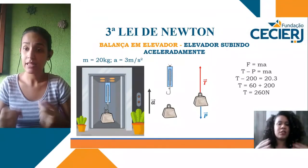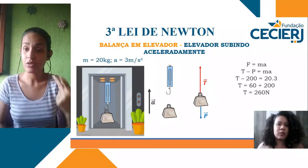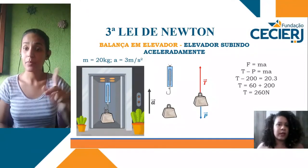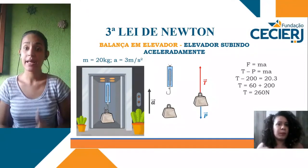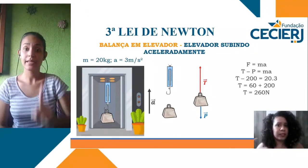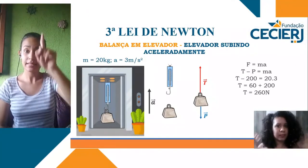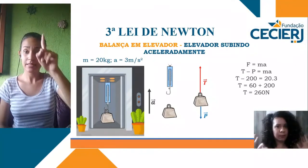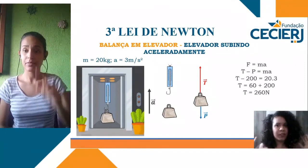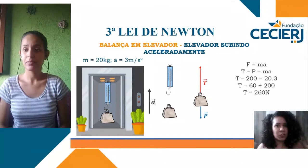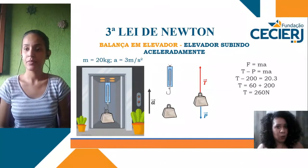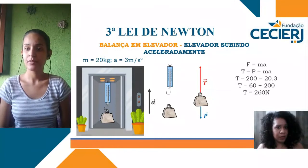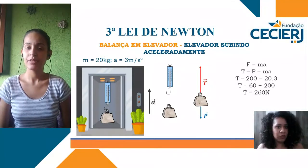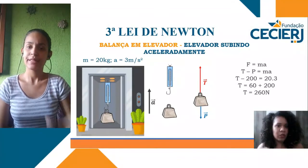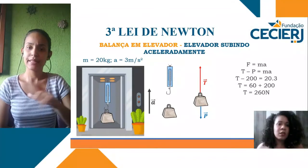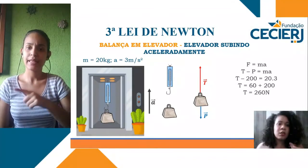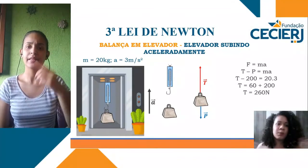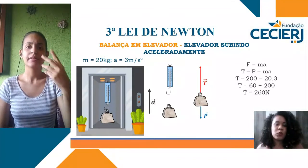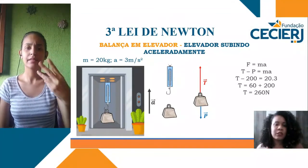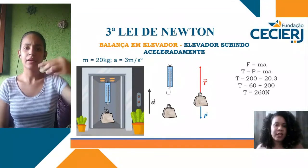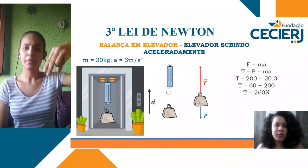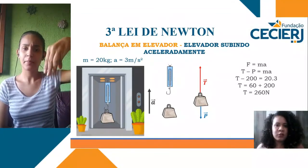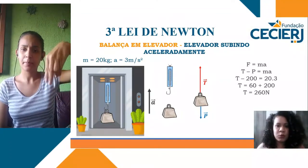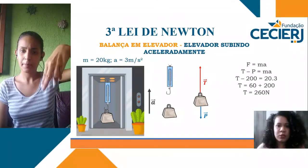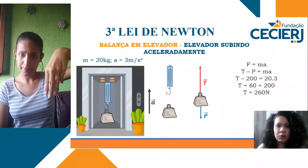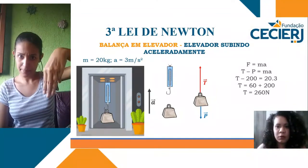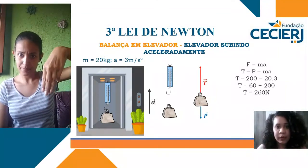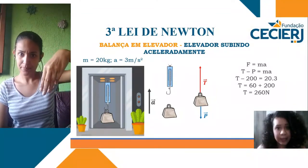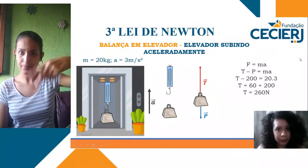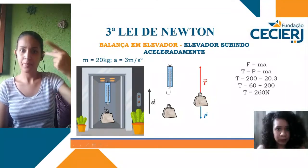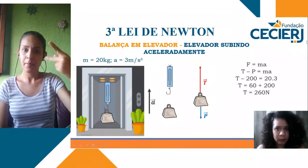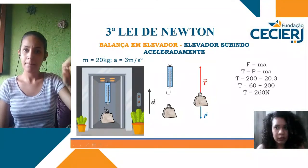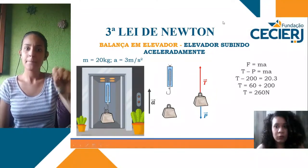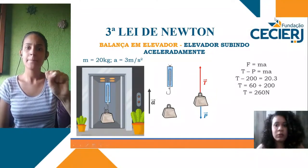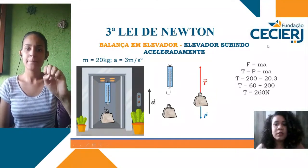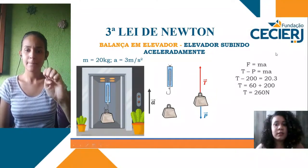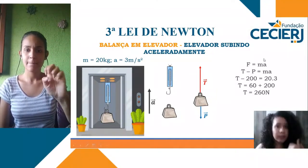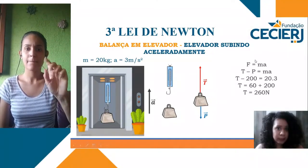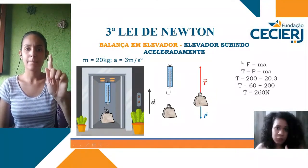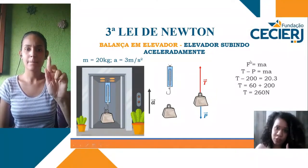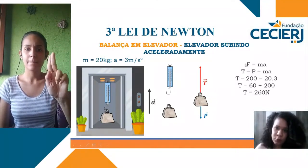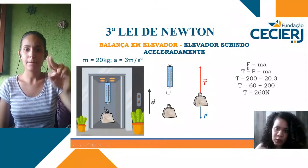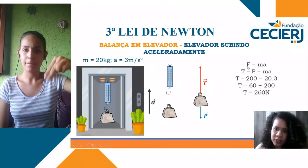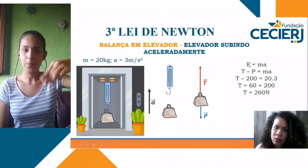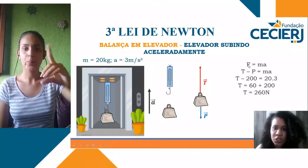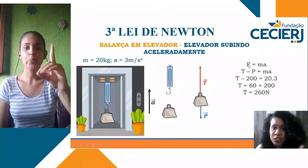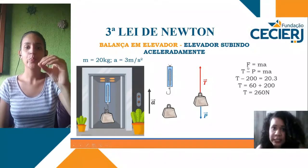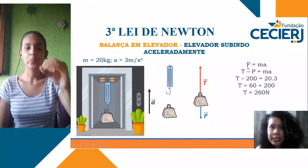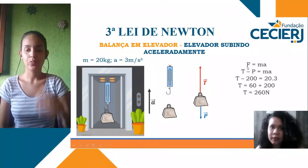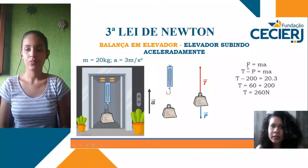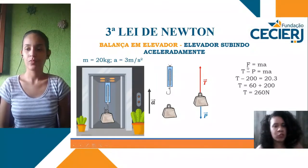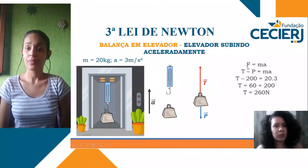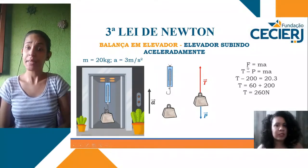ele é direcionado para cima verticalmente e possui 3 metros por segundo ao quadrado. Então, sim, nós temos força